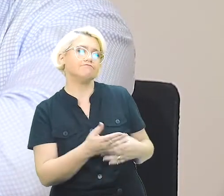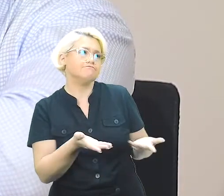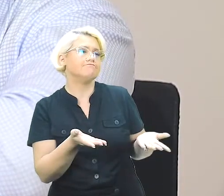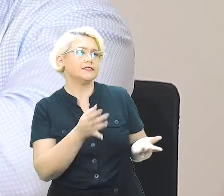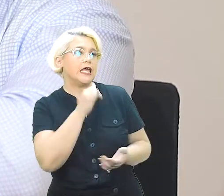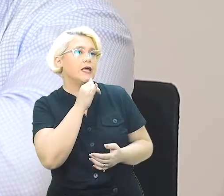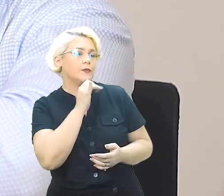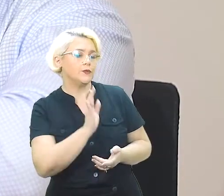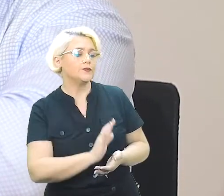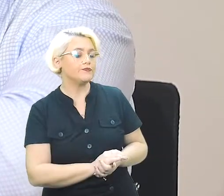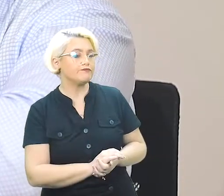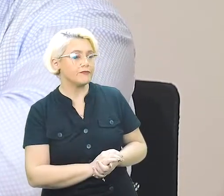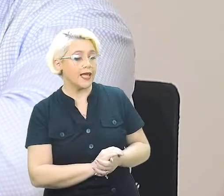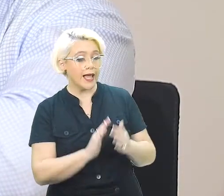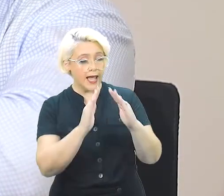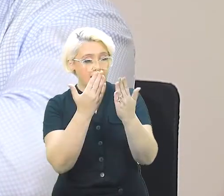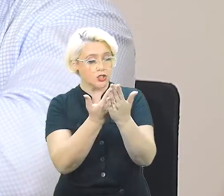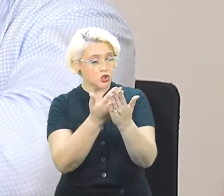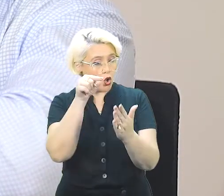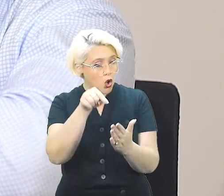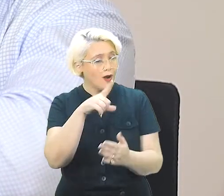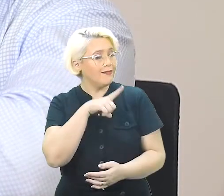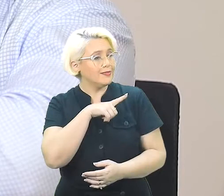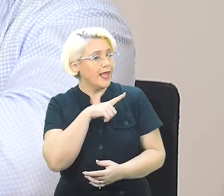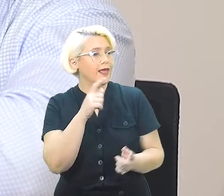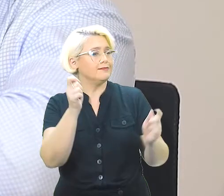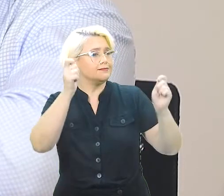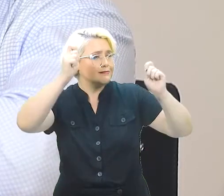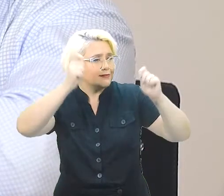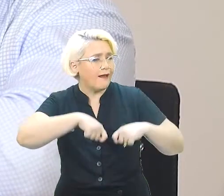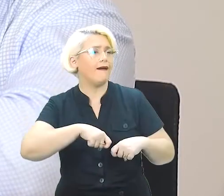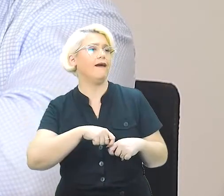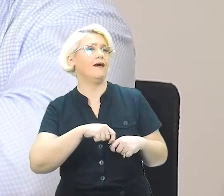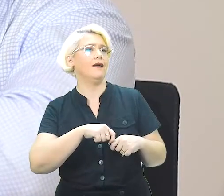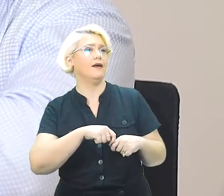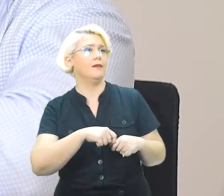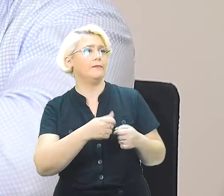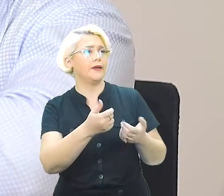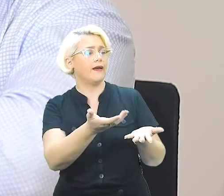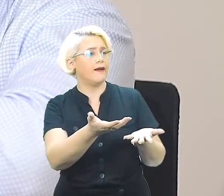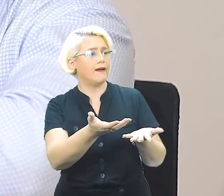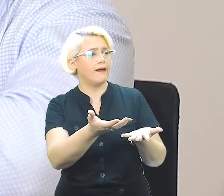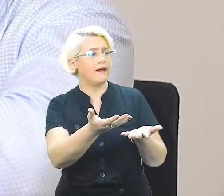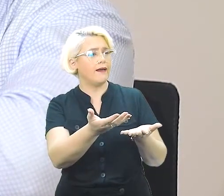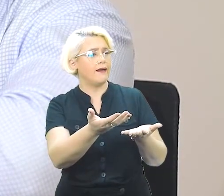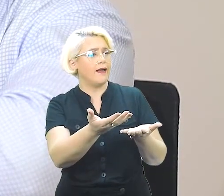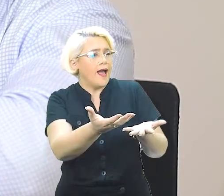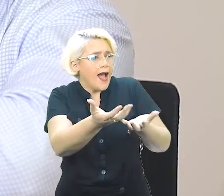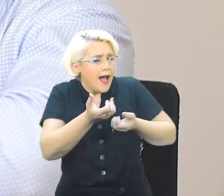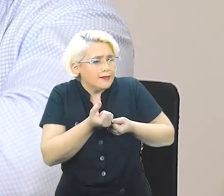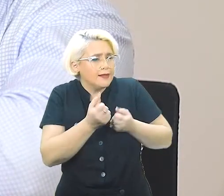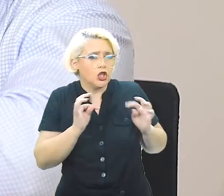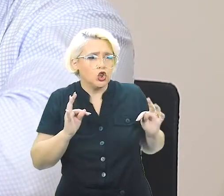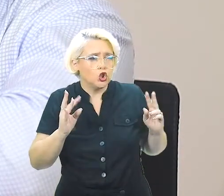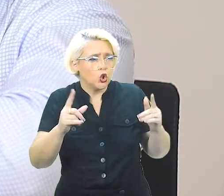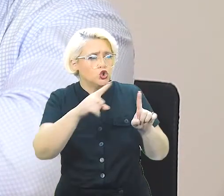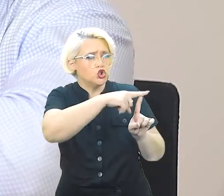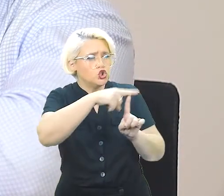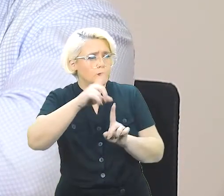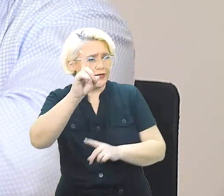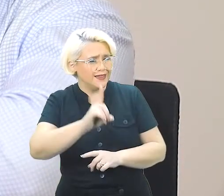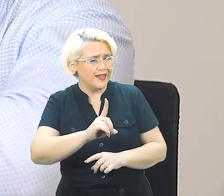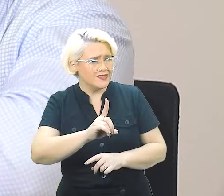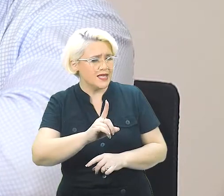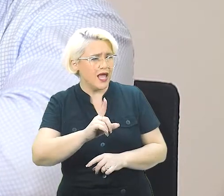digamos assim, ela teria condições de atender todas as pessoas com deficiência,